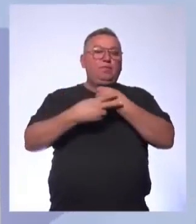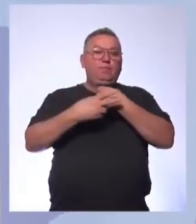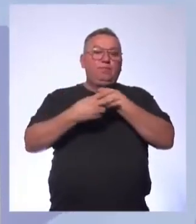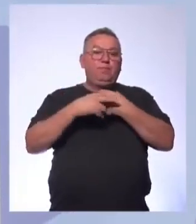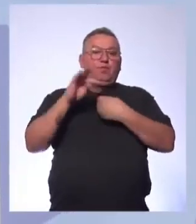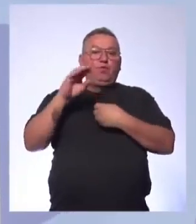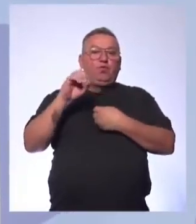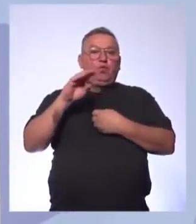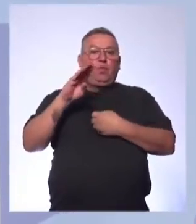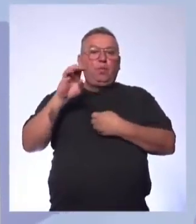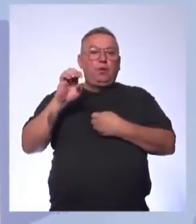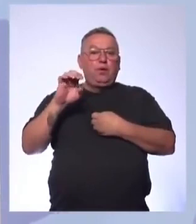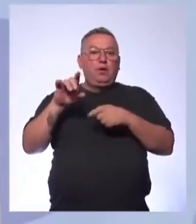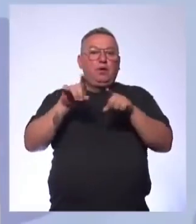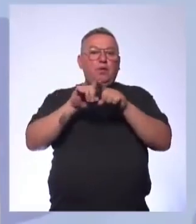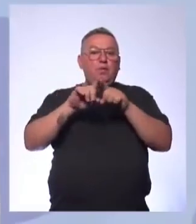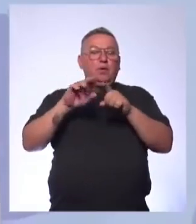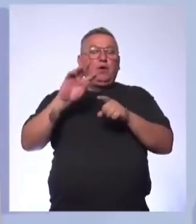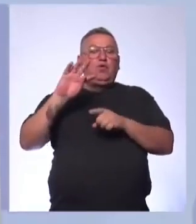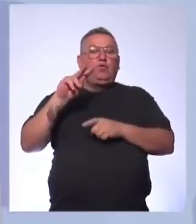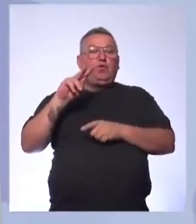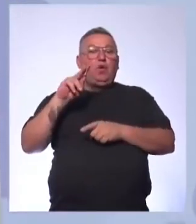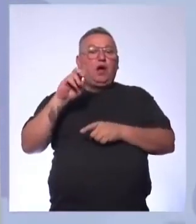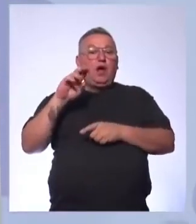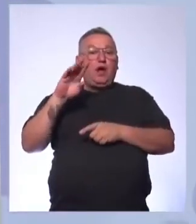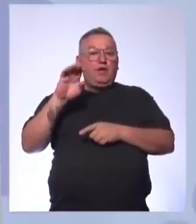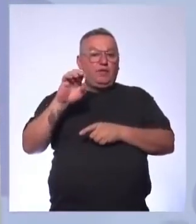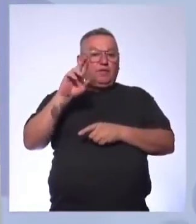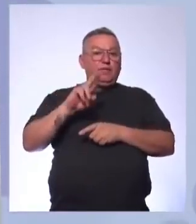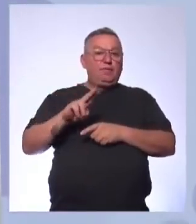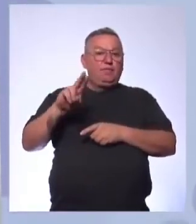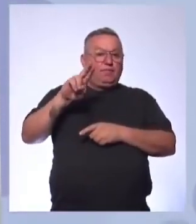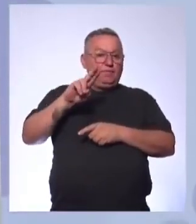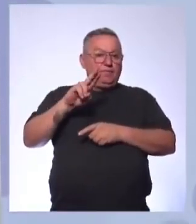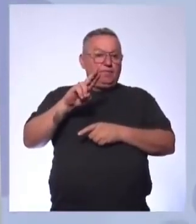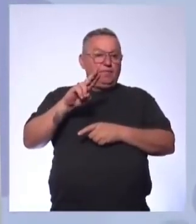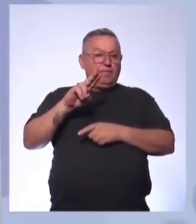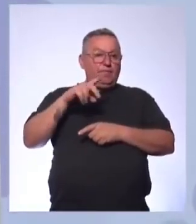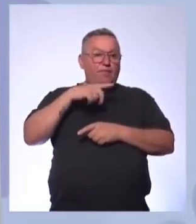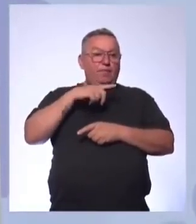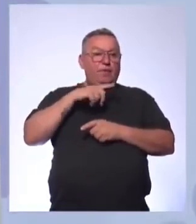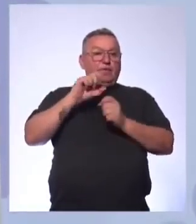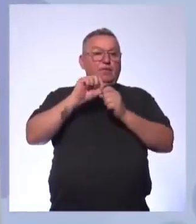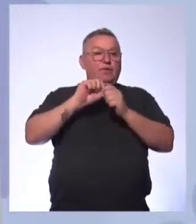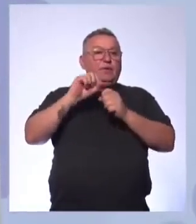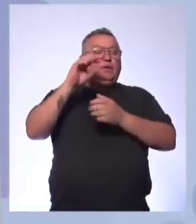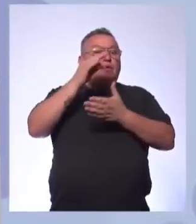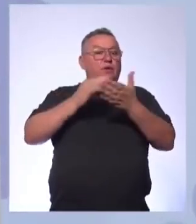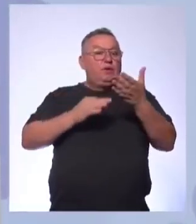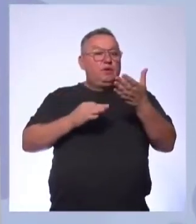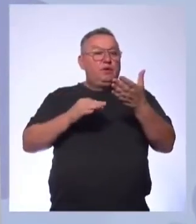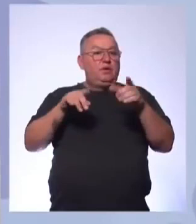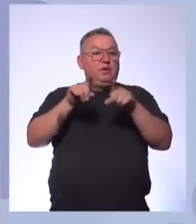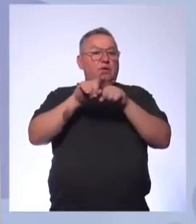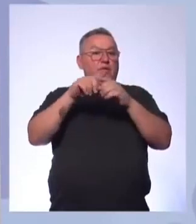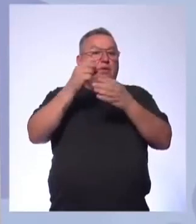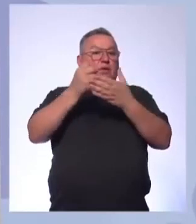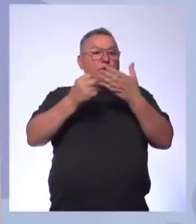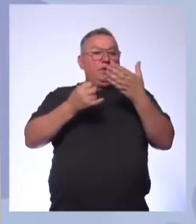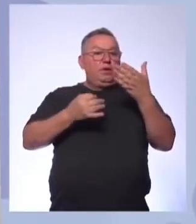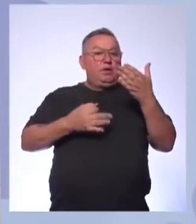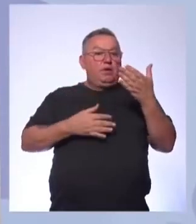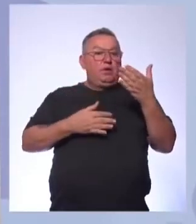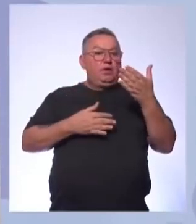to be, o verbo to have, que vocês vão utilizar esses dois verbos para construir o texto. E